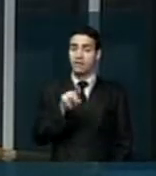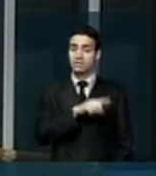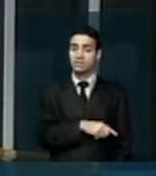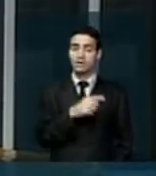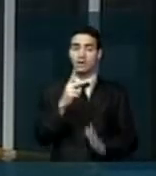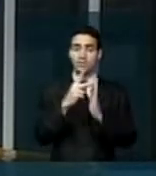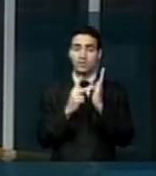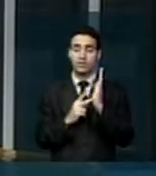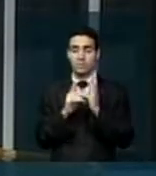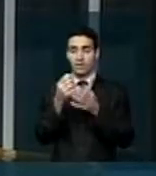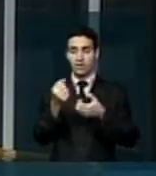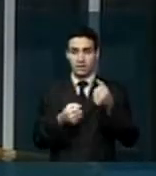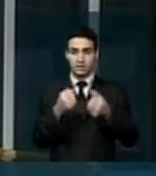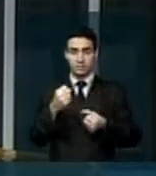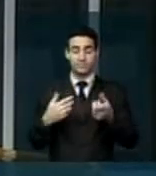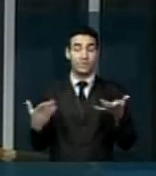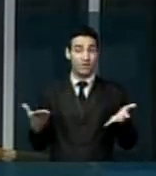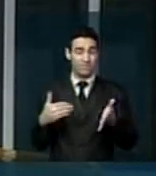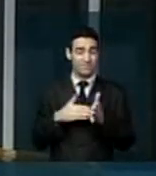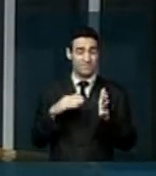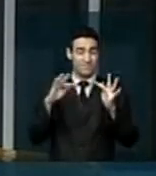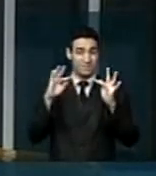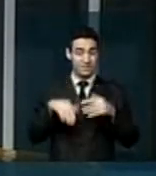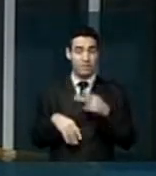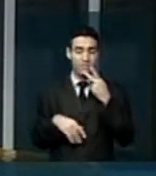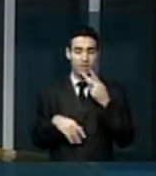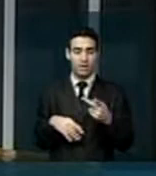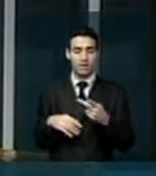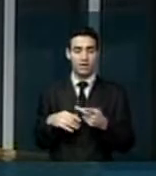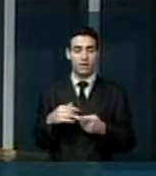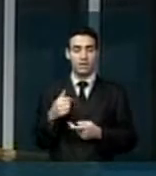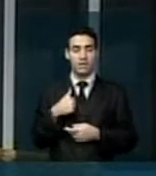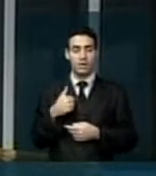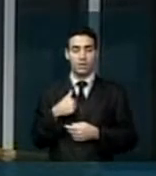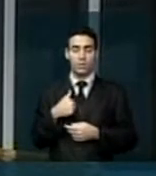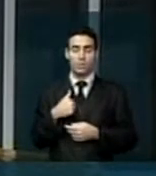Para encerrar, senhor presidente, eu gostaria de me colocar,